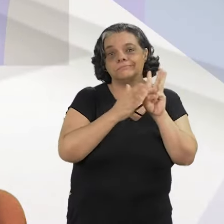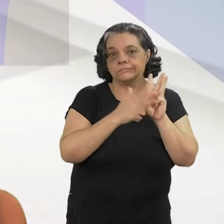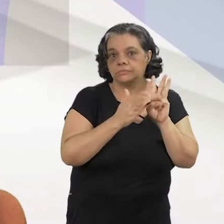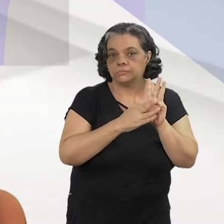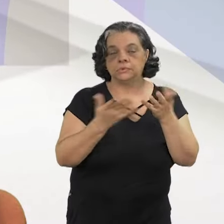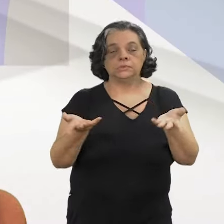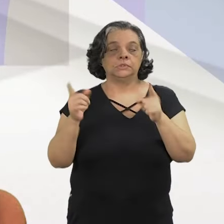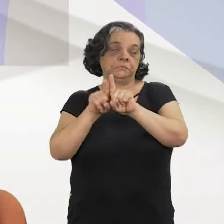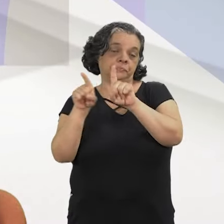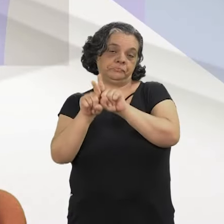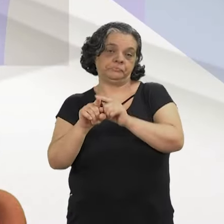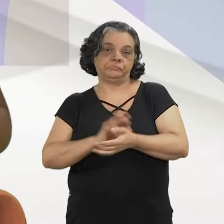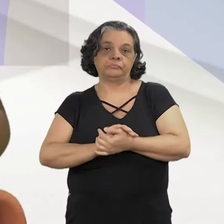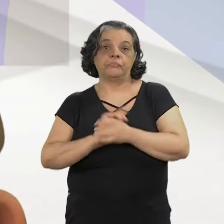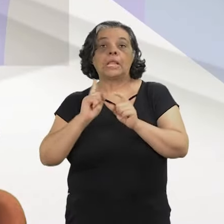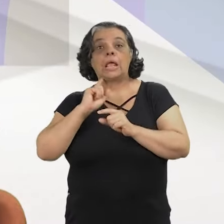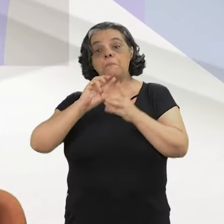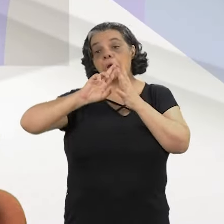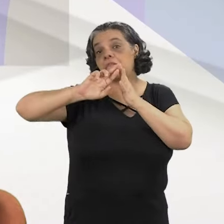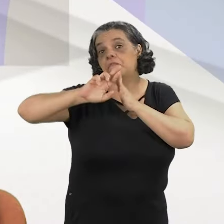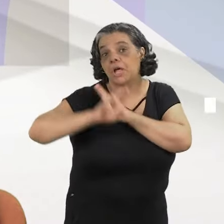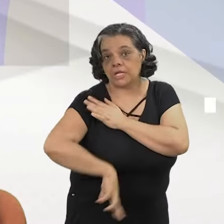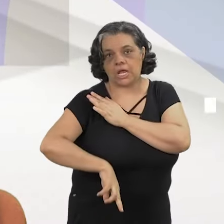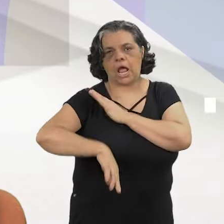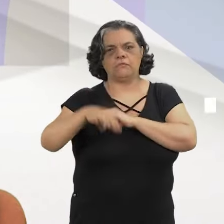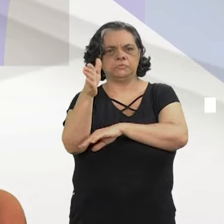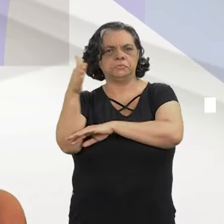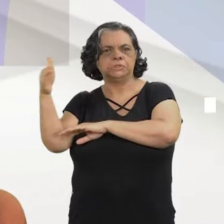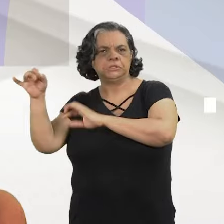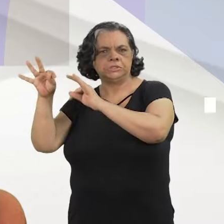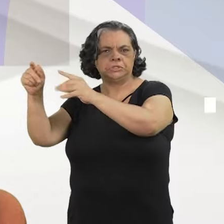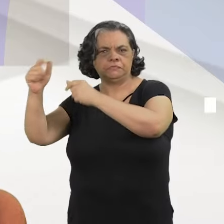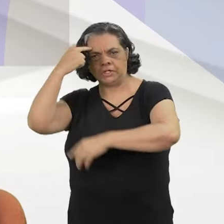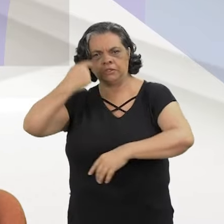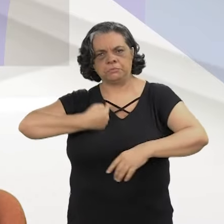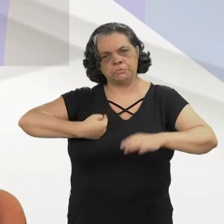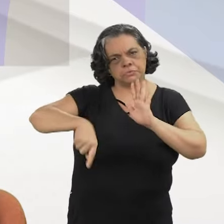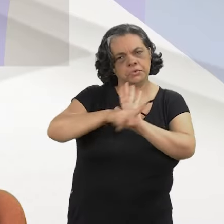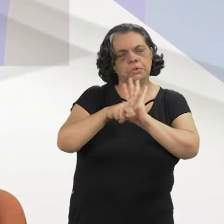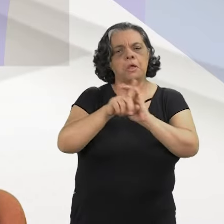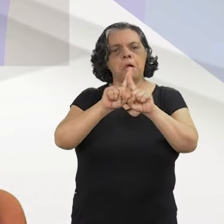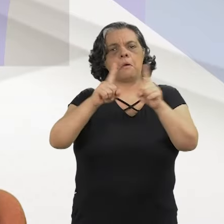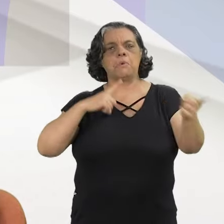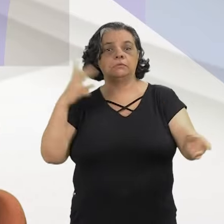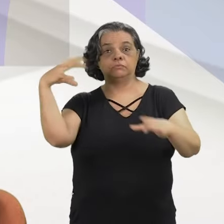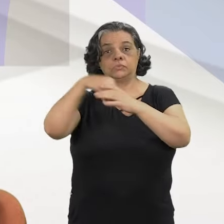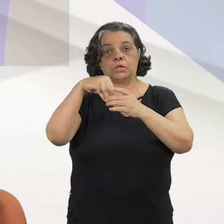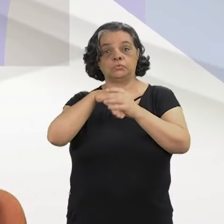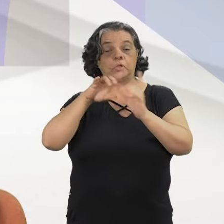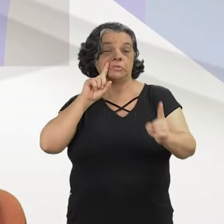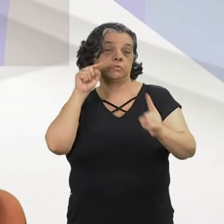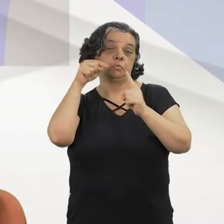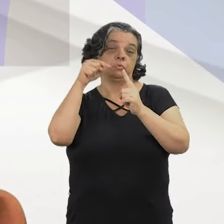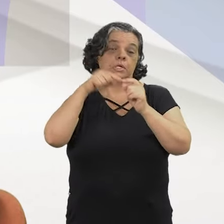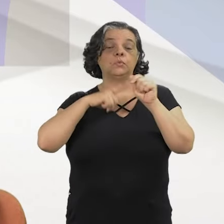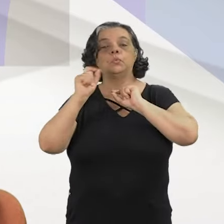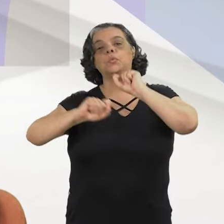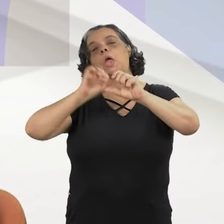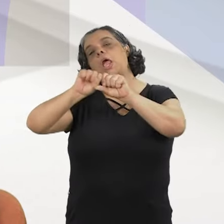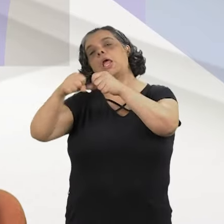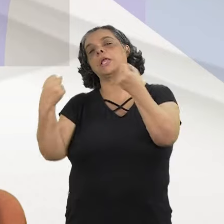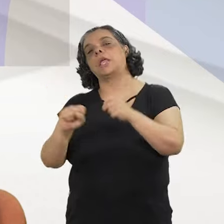indígena né é das mais variadas Bandeiras né E aí eh é dentro dessa perspectiva